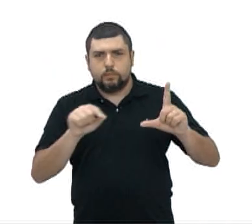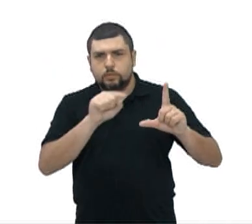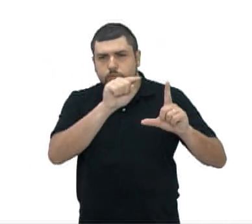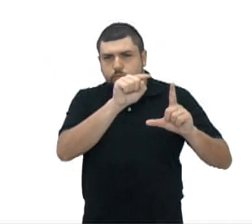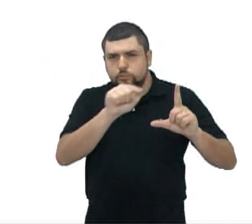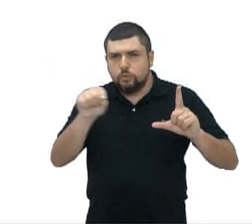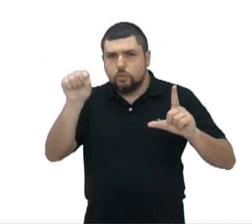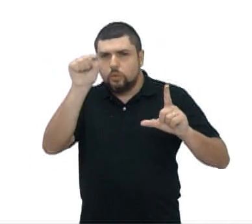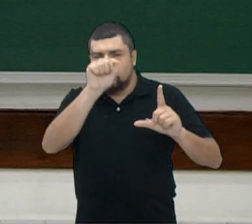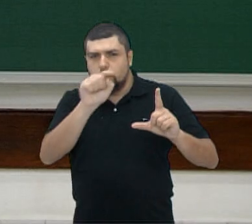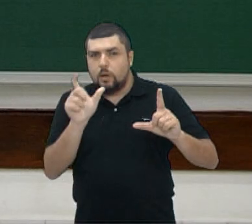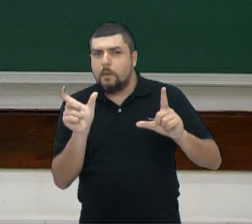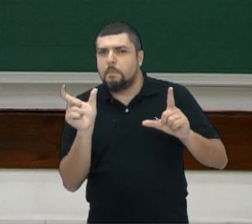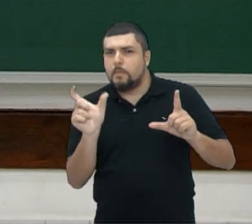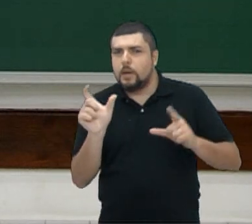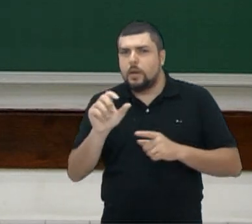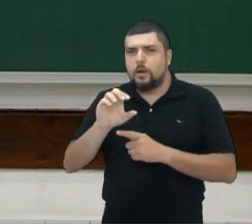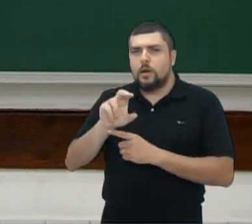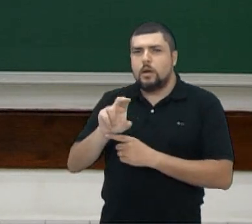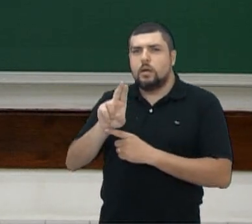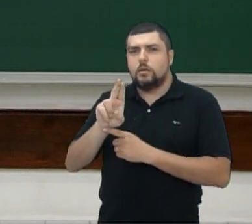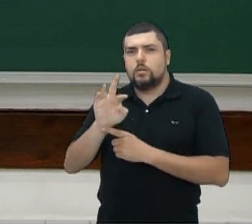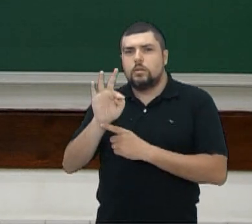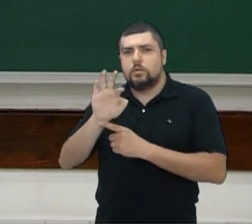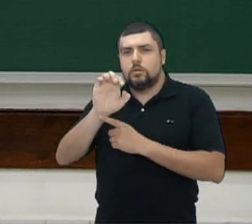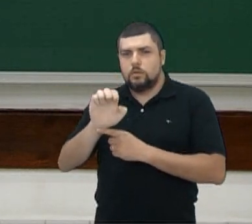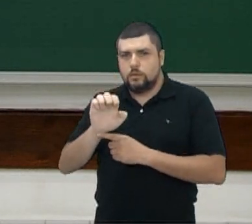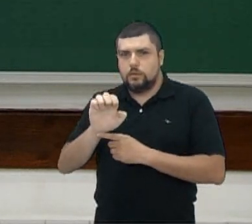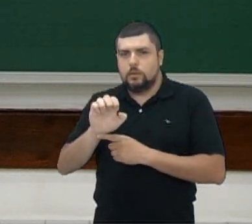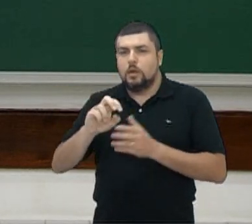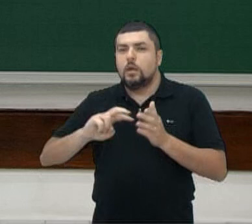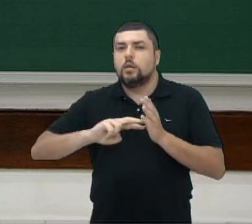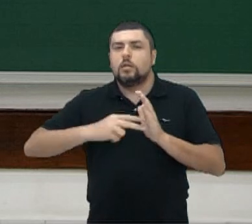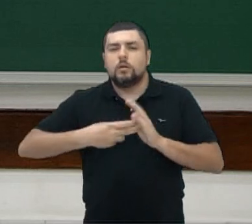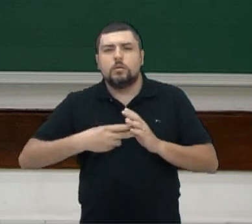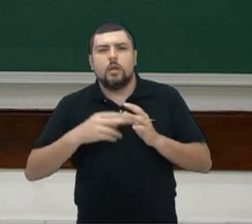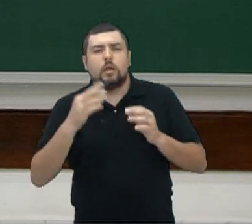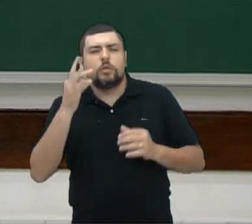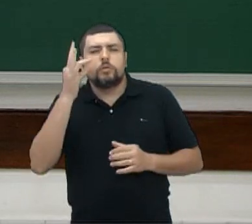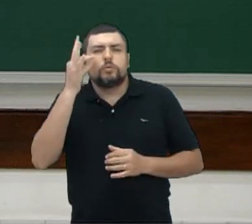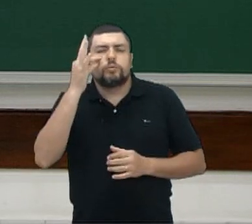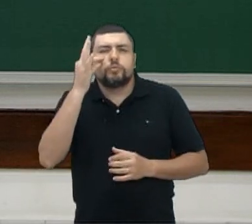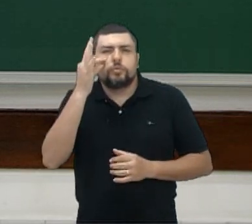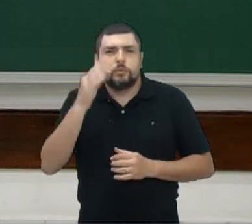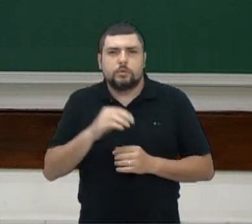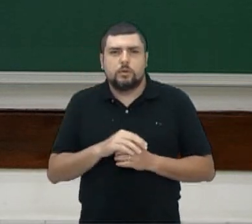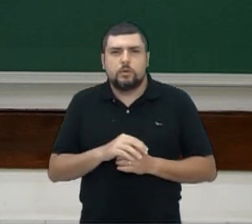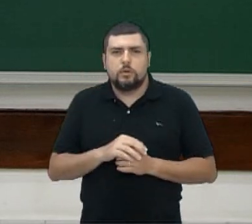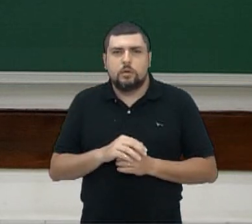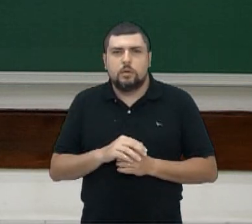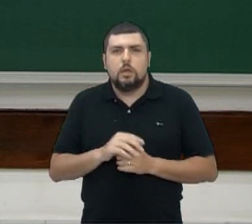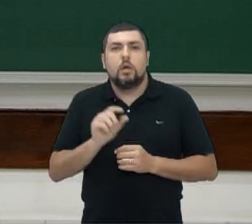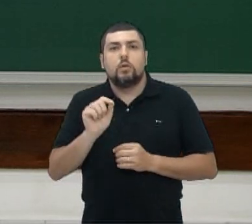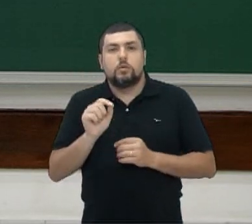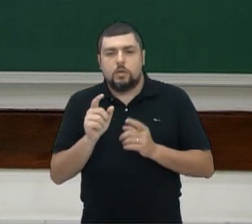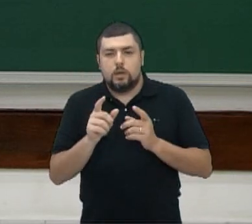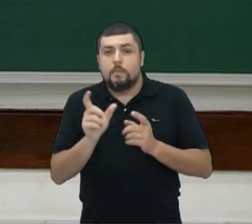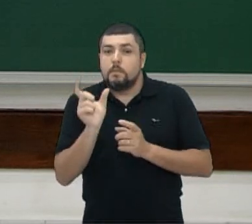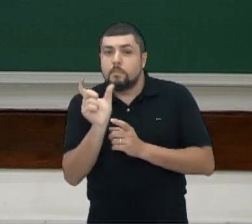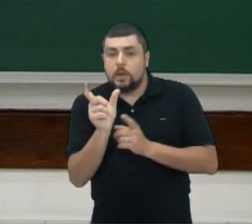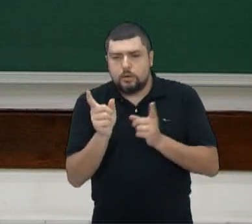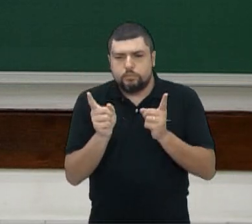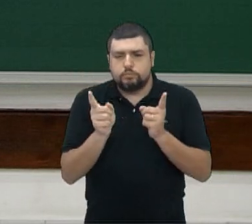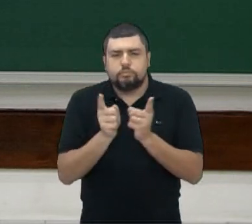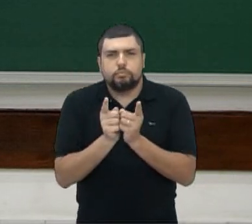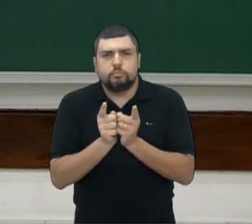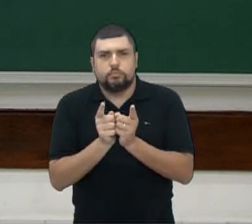né? Cute, que significa fofinho, bonitinho, vamos relembrar as nossas regras aqui. Ele é um adjetivo curto, tá? Quando